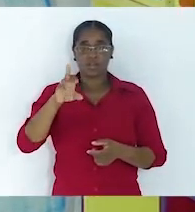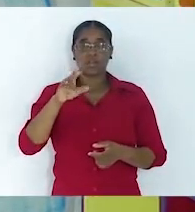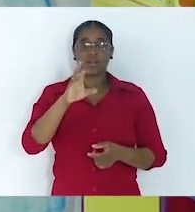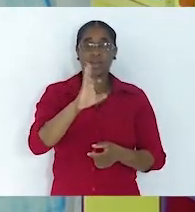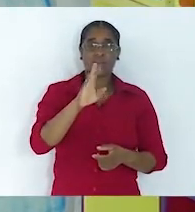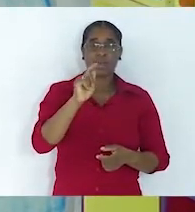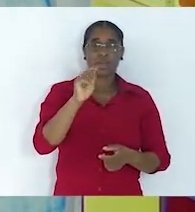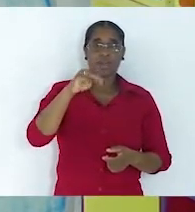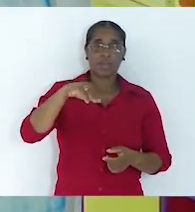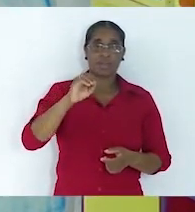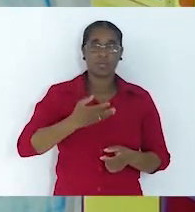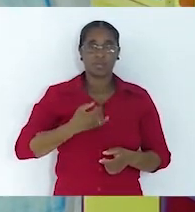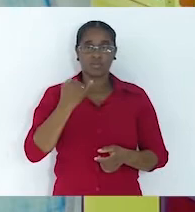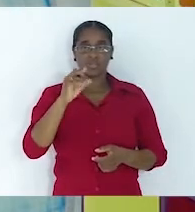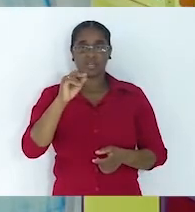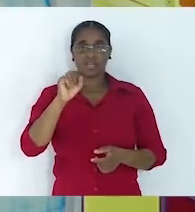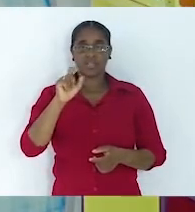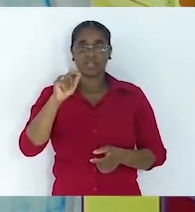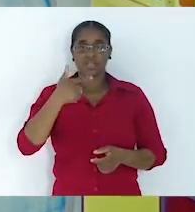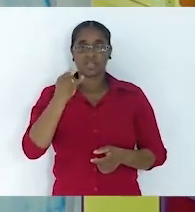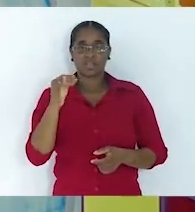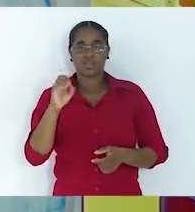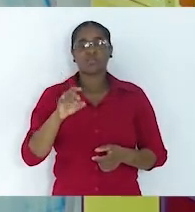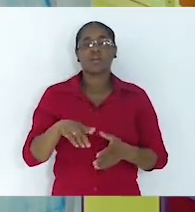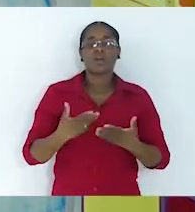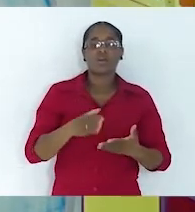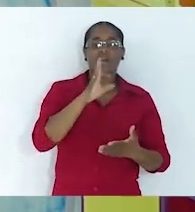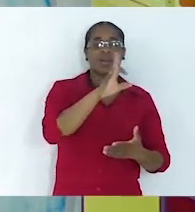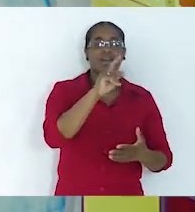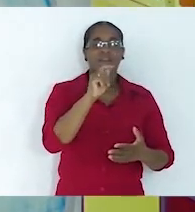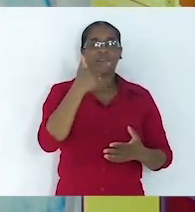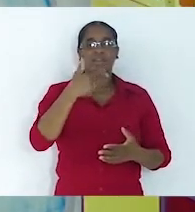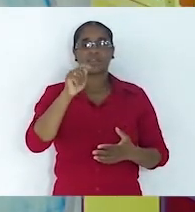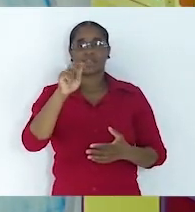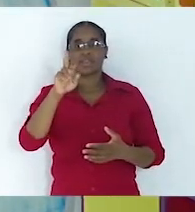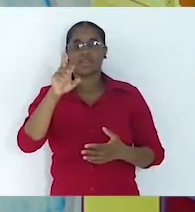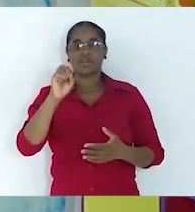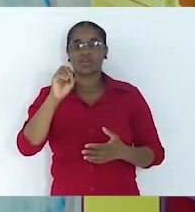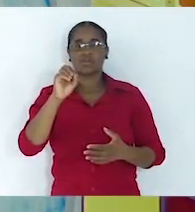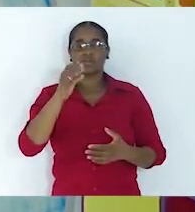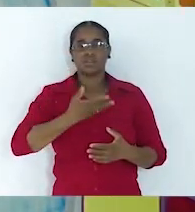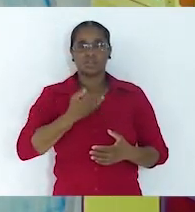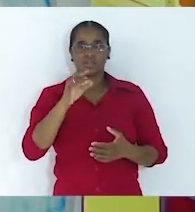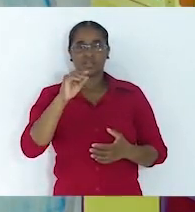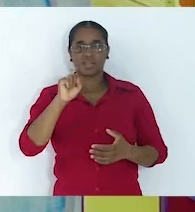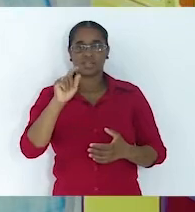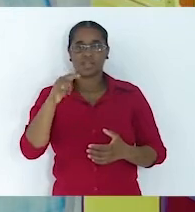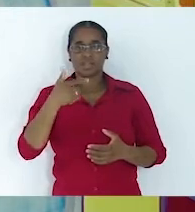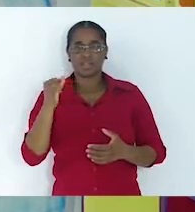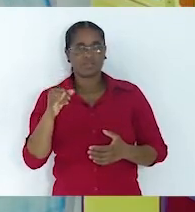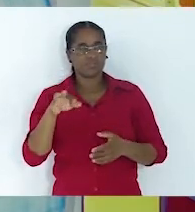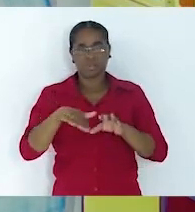história. E heterodiegético, hetero, não participa, simplesmente conta a história da qual não faz parte. Por isso o